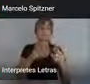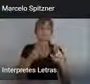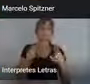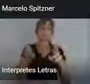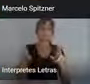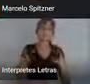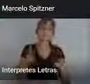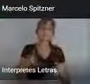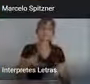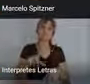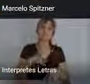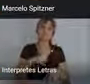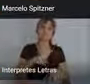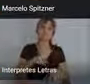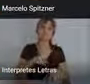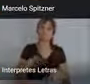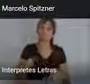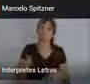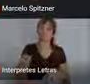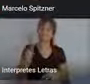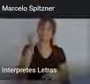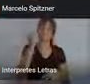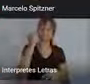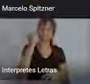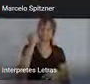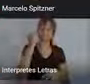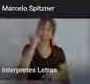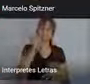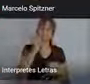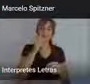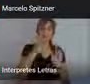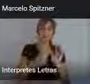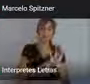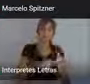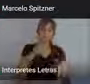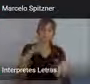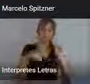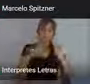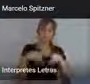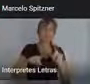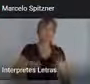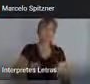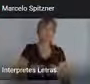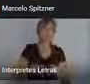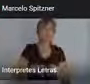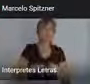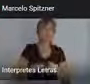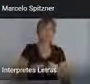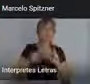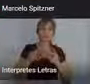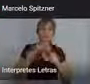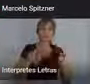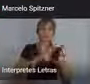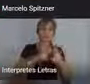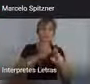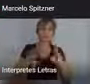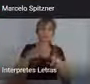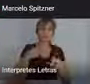na realidade, é uma riqueza, uma diversidade, é a diferença, E é nessa diferença que nós precisamos nos